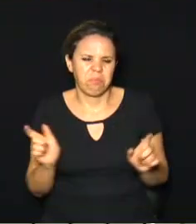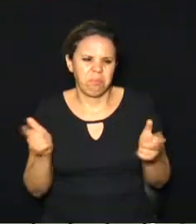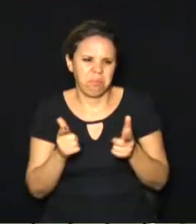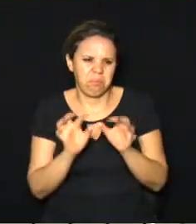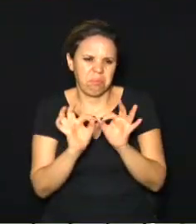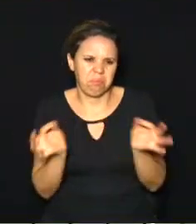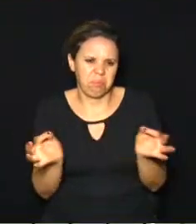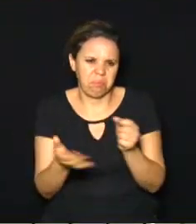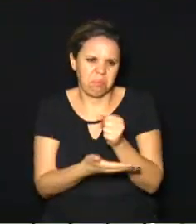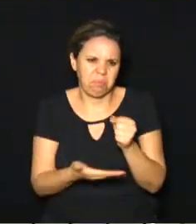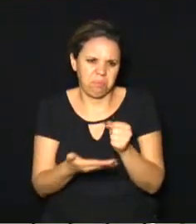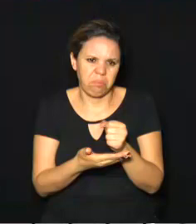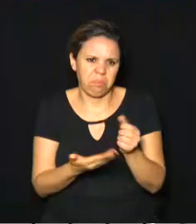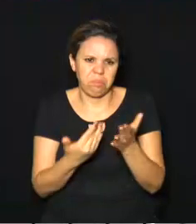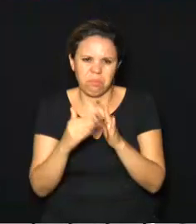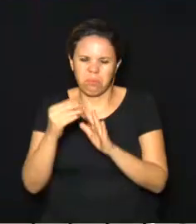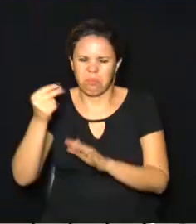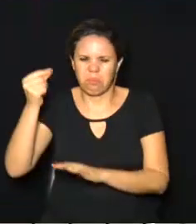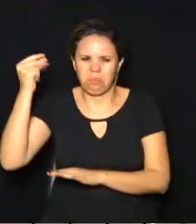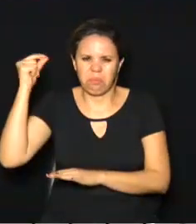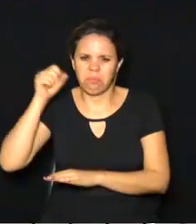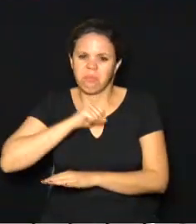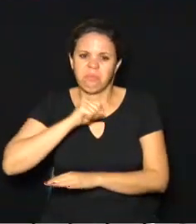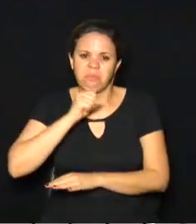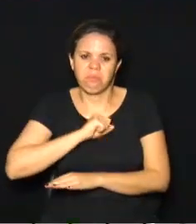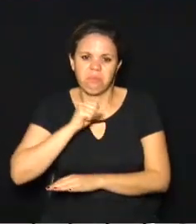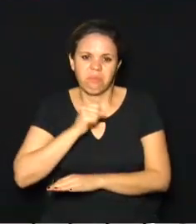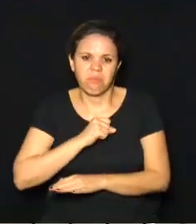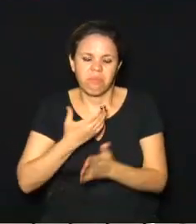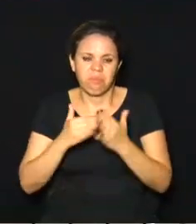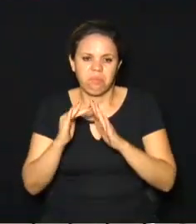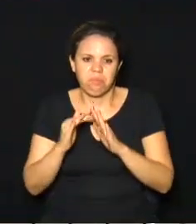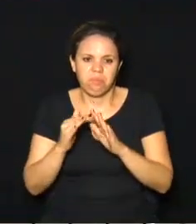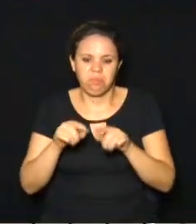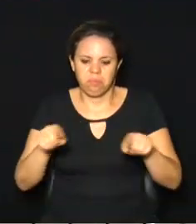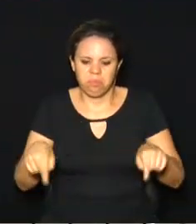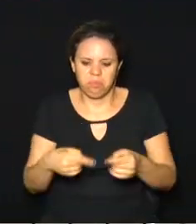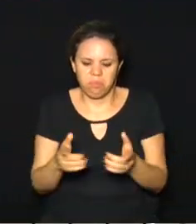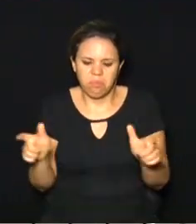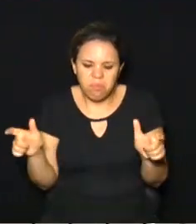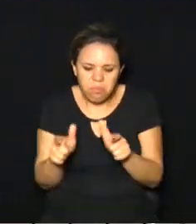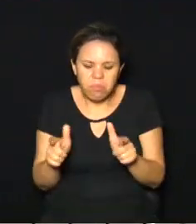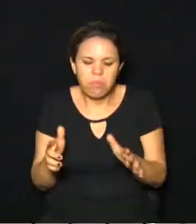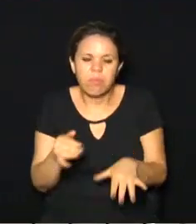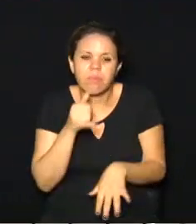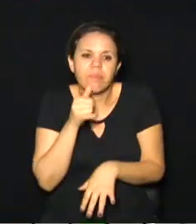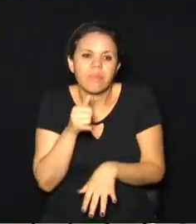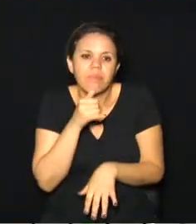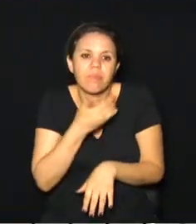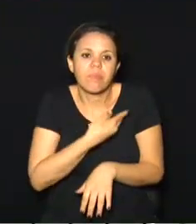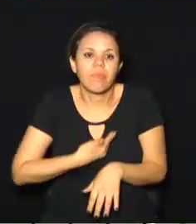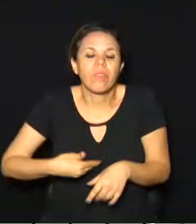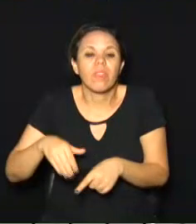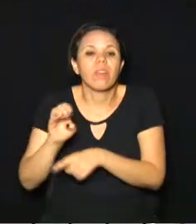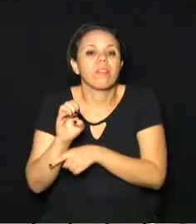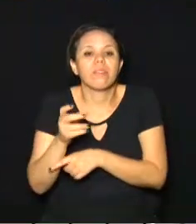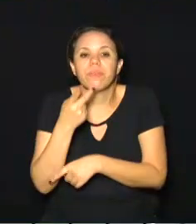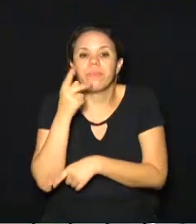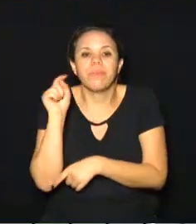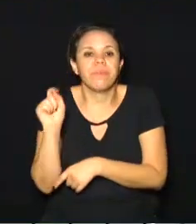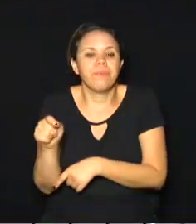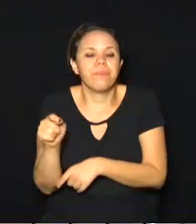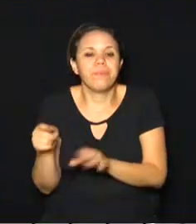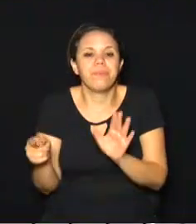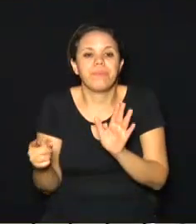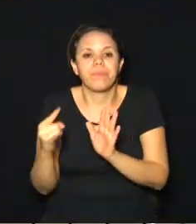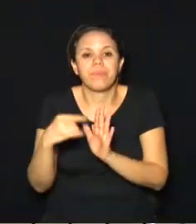pequenas, né? São escolas antigas, com sala de aulas bem pequenas. Então, por exemplo, o governo do estado falou que no